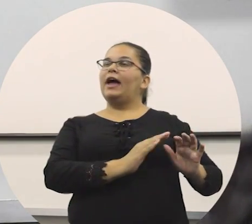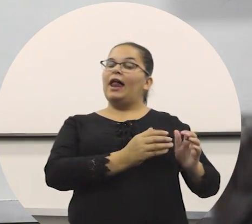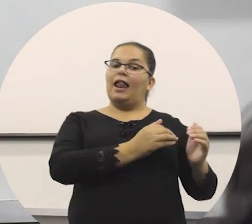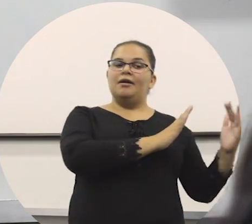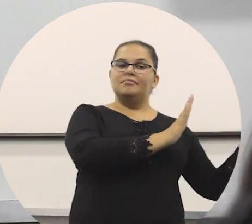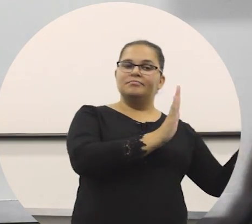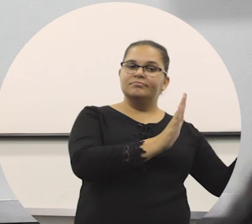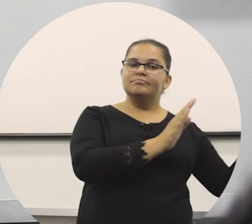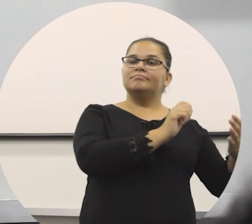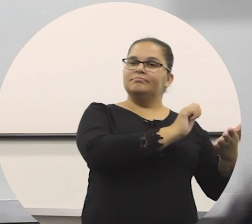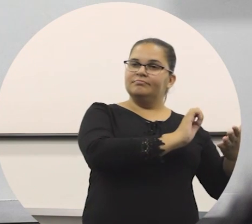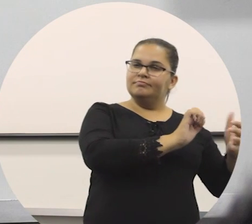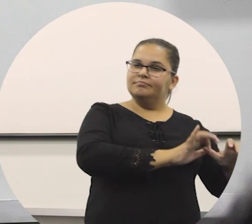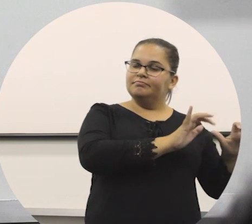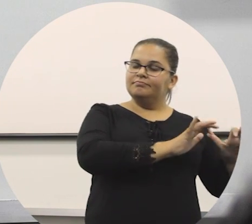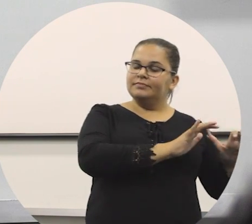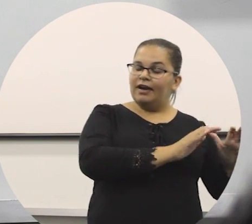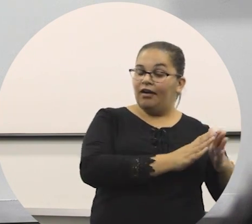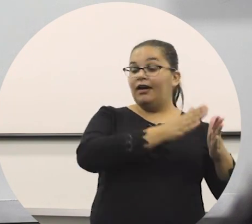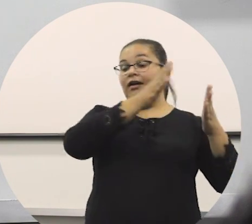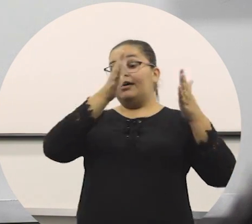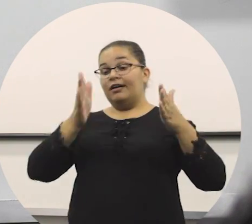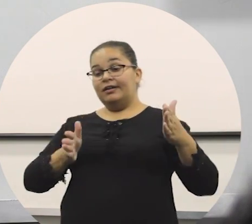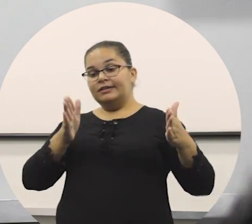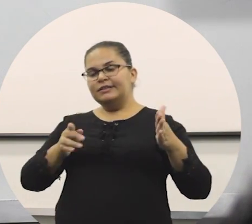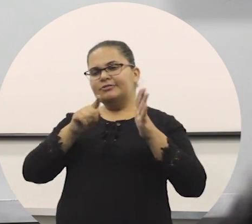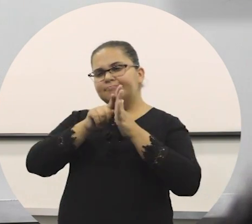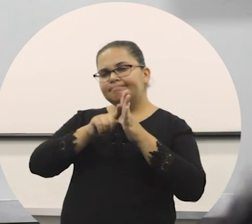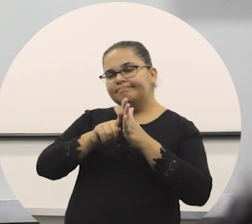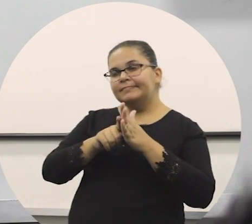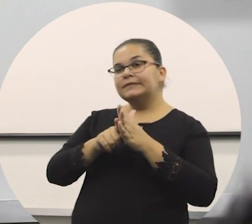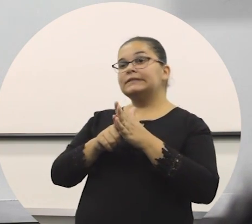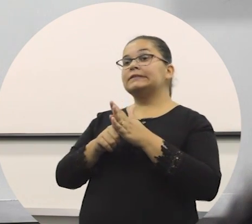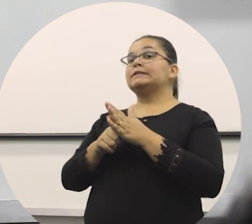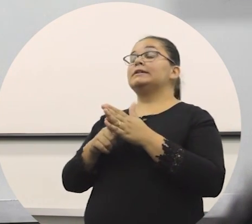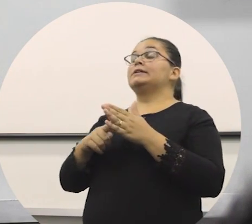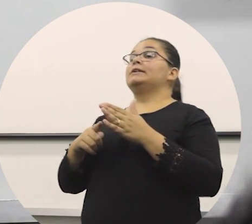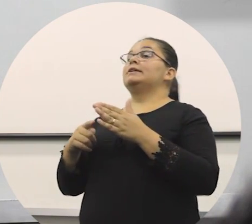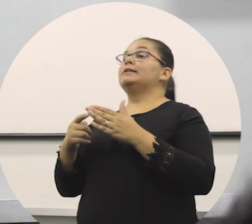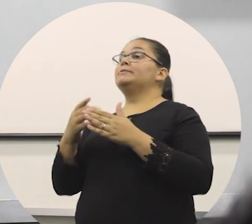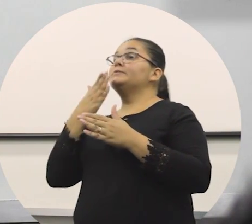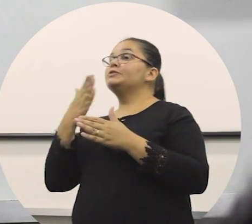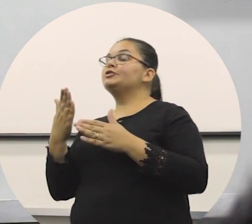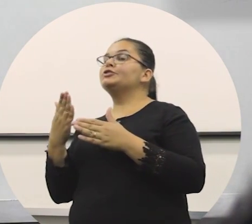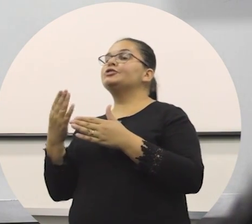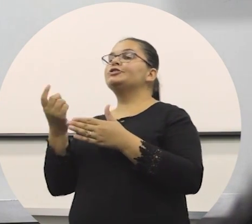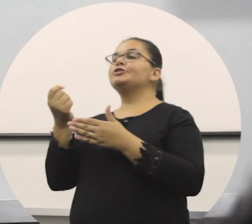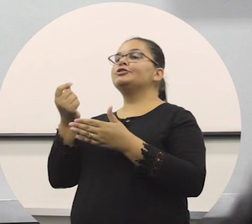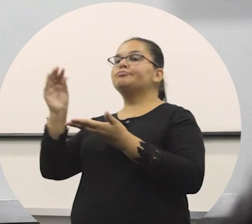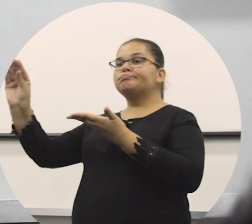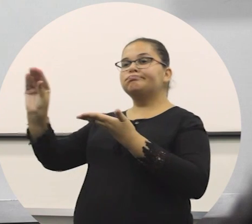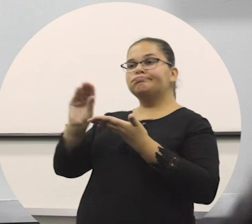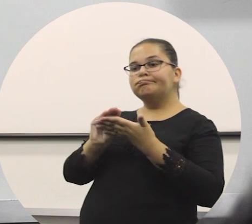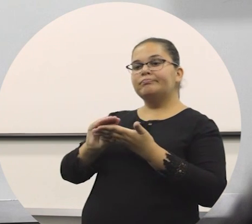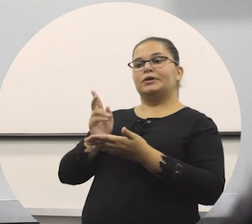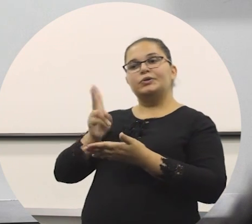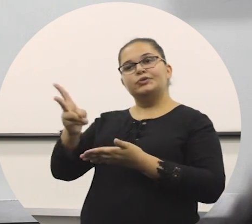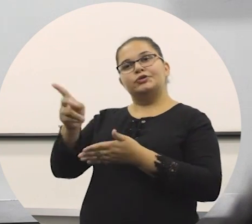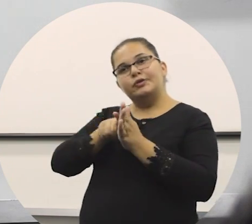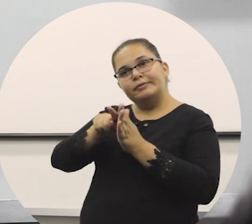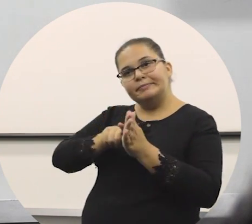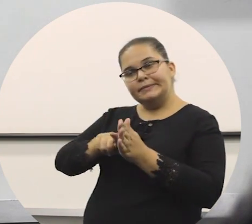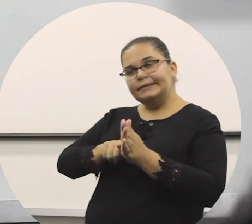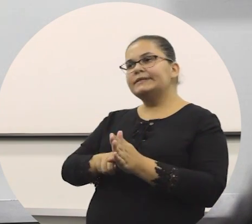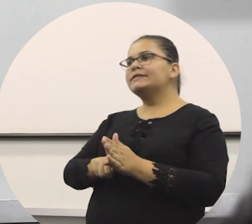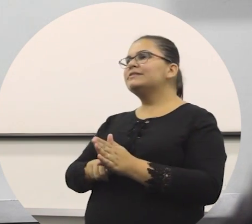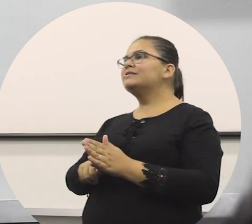terminou a primeira etapa e agora eles estão solicitando financiamento para o segundo etapa, que é o projeto Bibibi, que eles fazem, né?